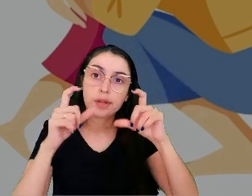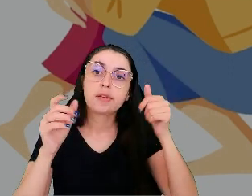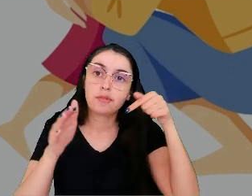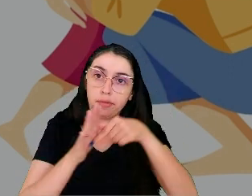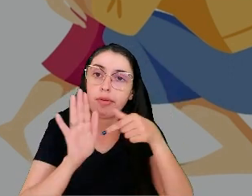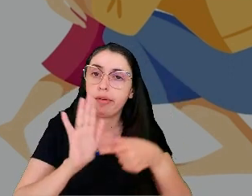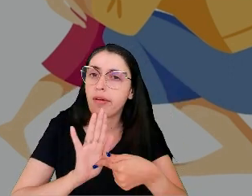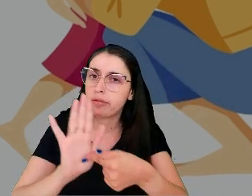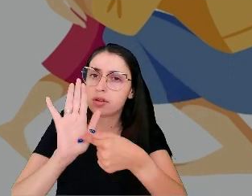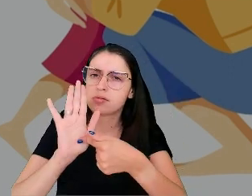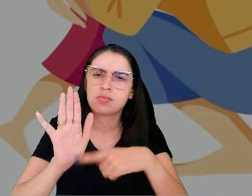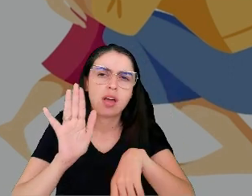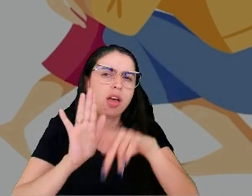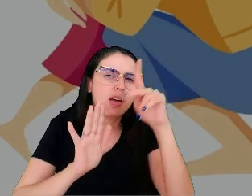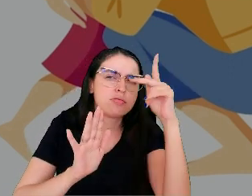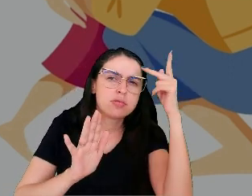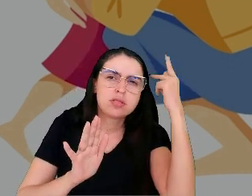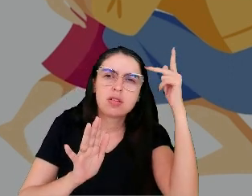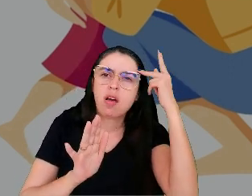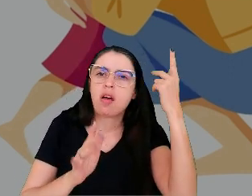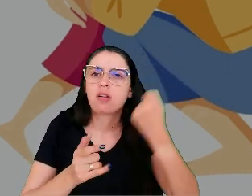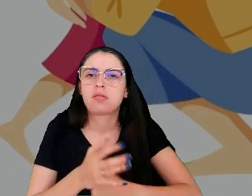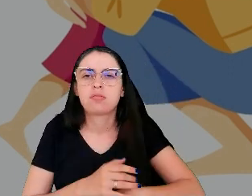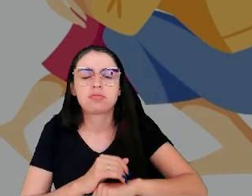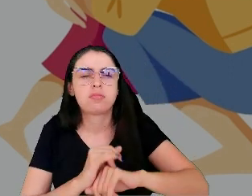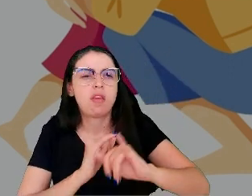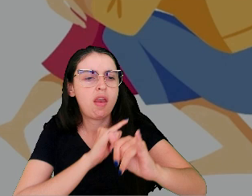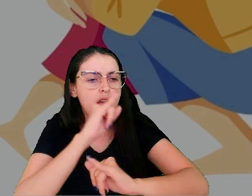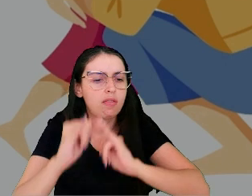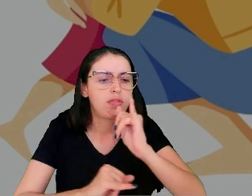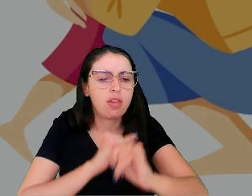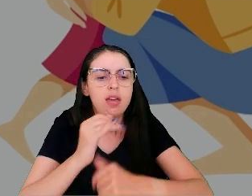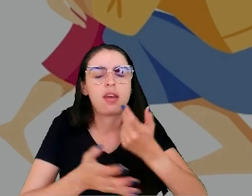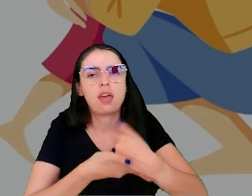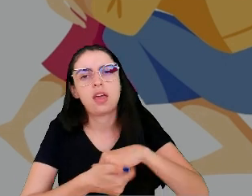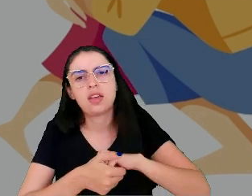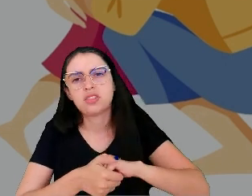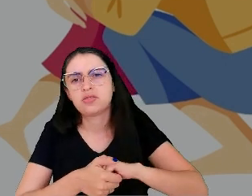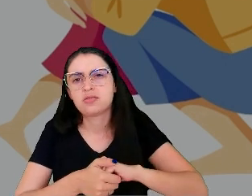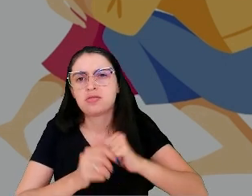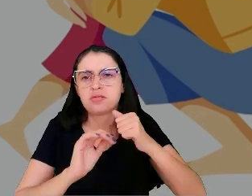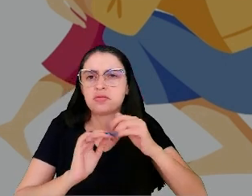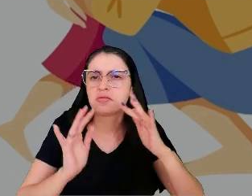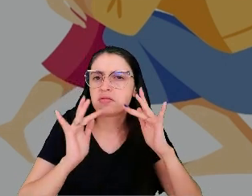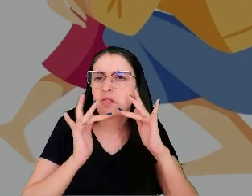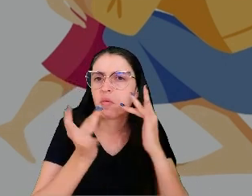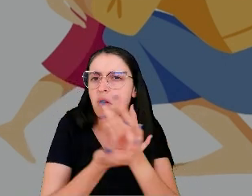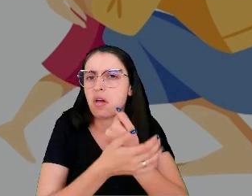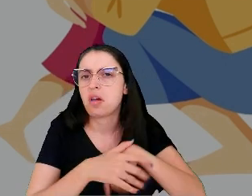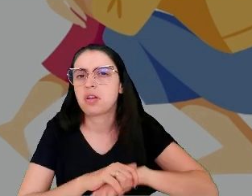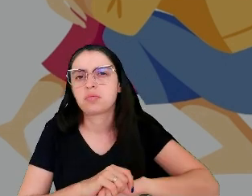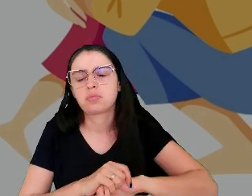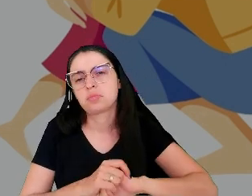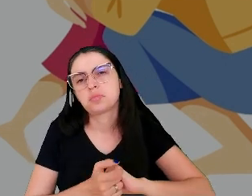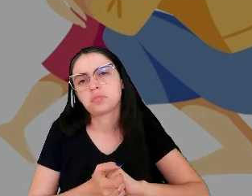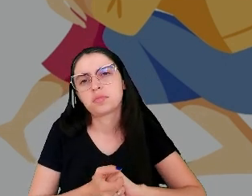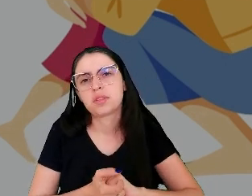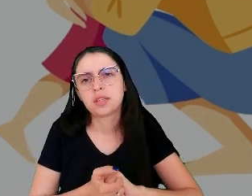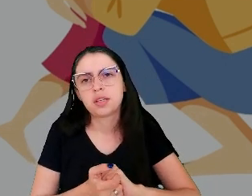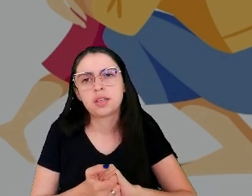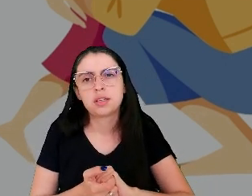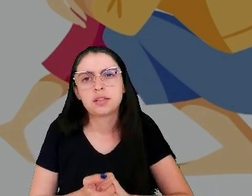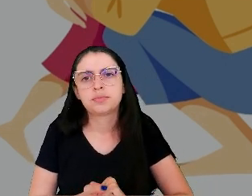fica, né? Enquanto o filme, a internet, as redes sociais, elas são,